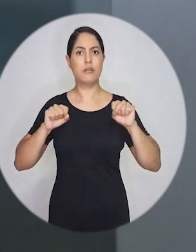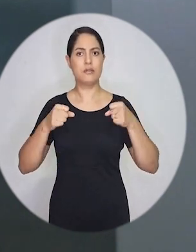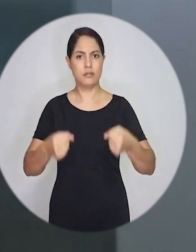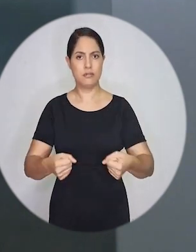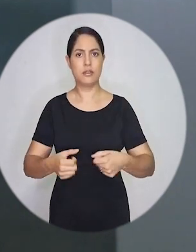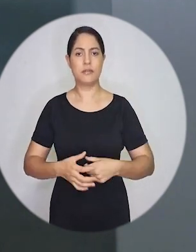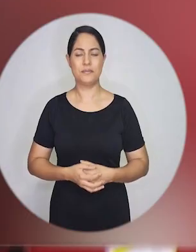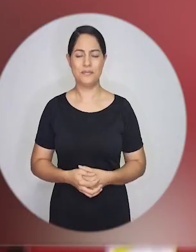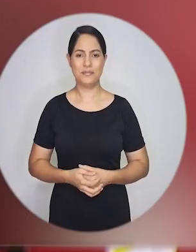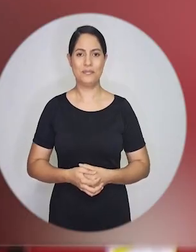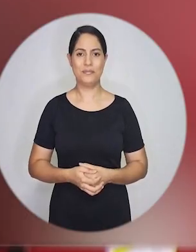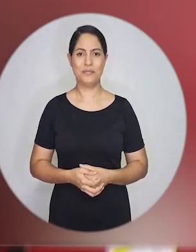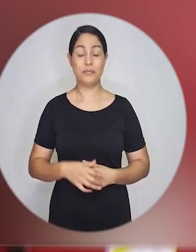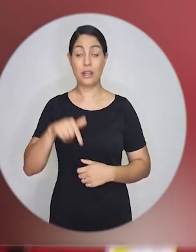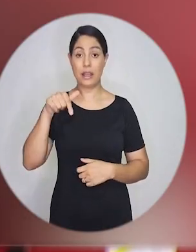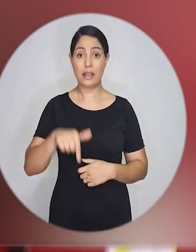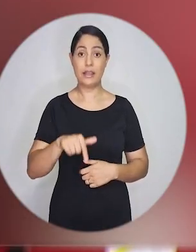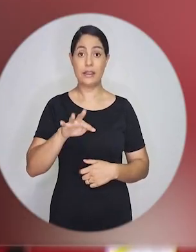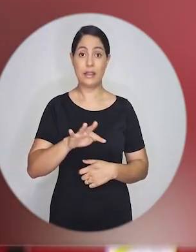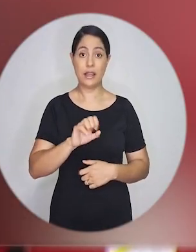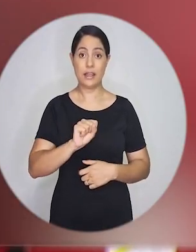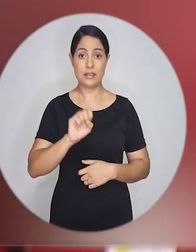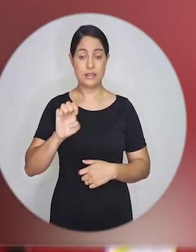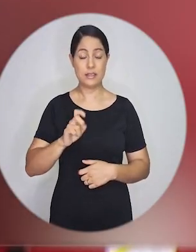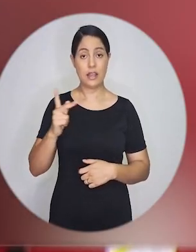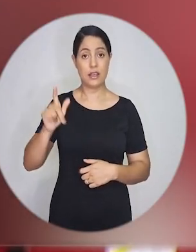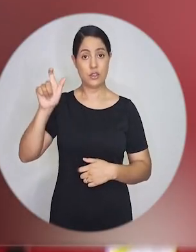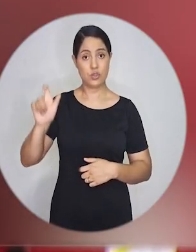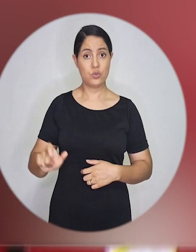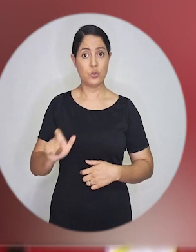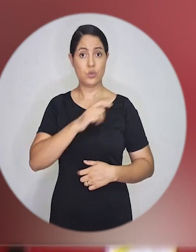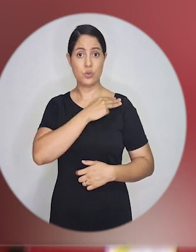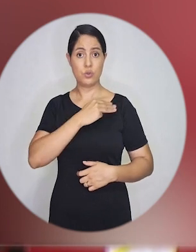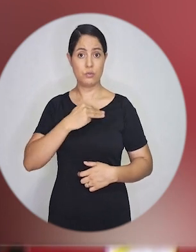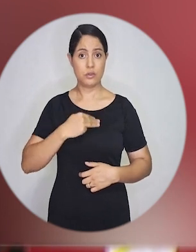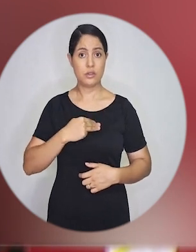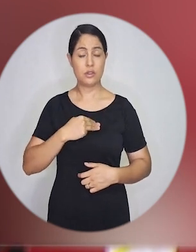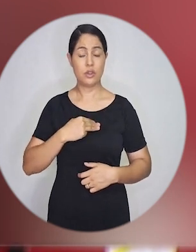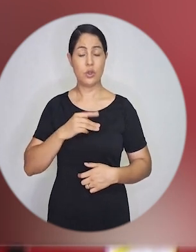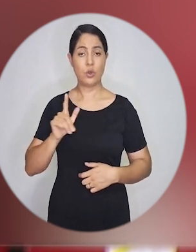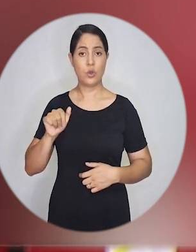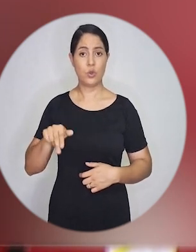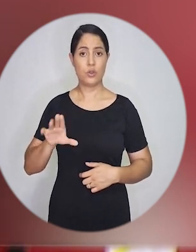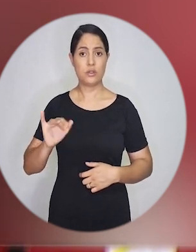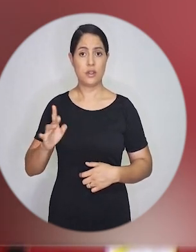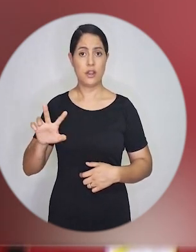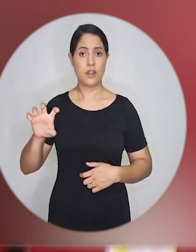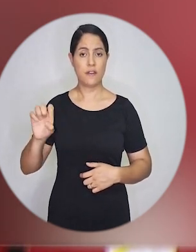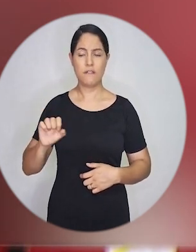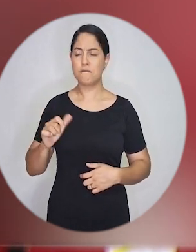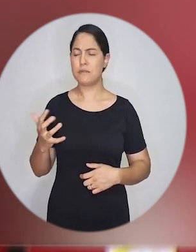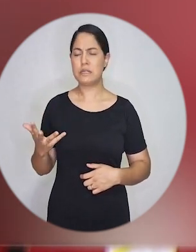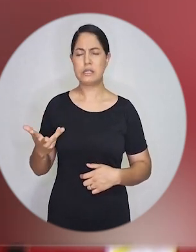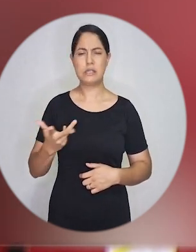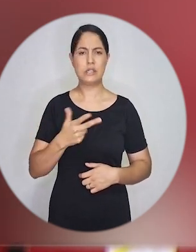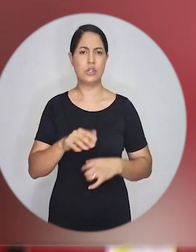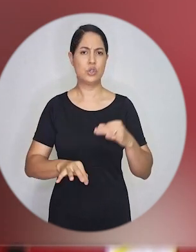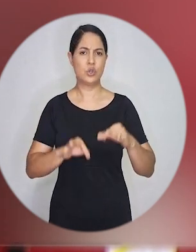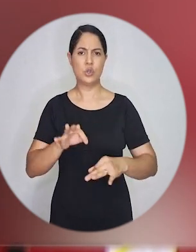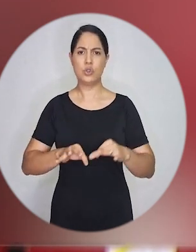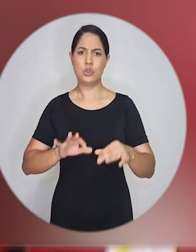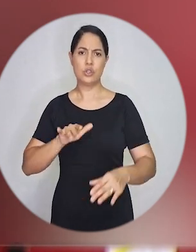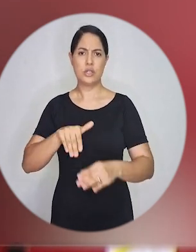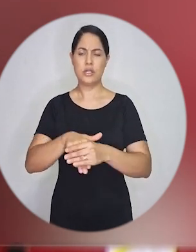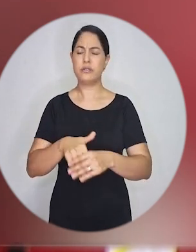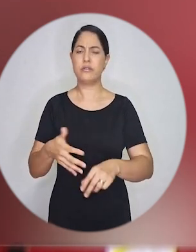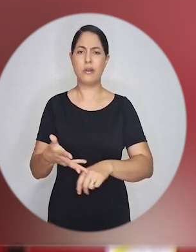democracia brasileira. Em sua passagem por esse tribunal, a atuação altiva do ministro Benedito Gonçalves engrandeceu a Justiça